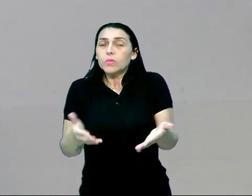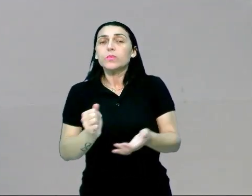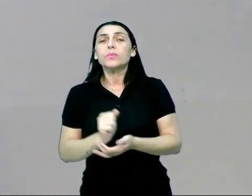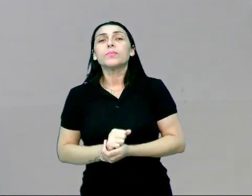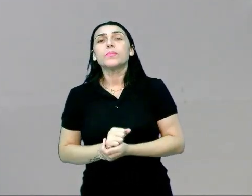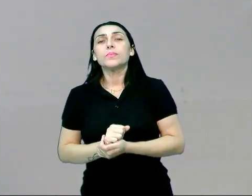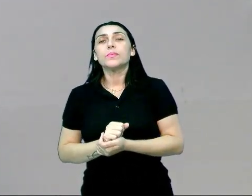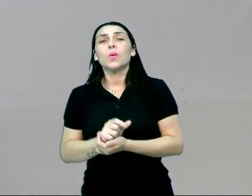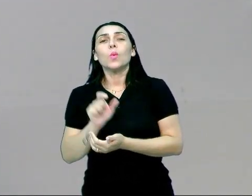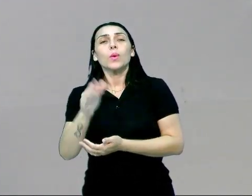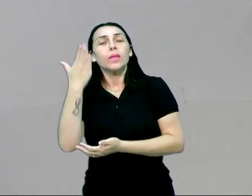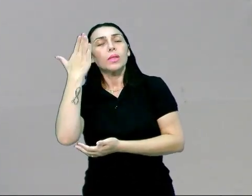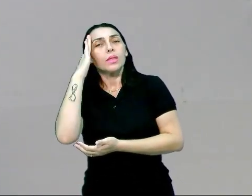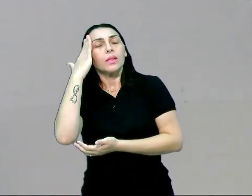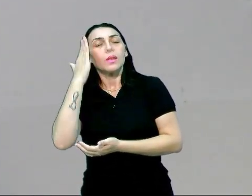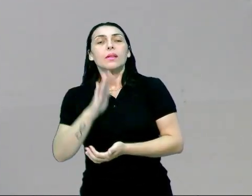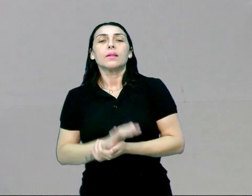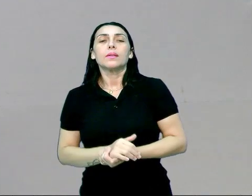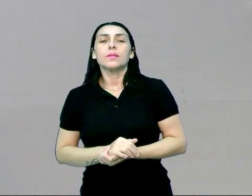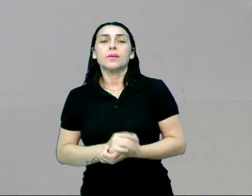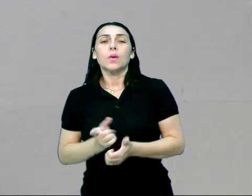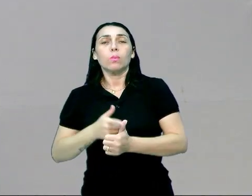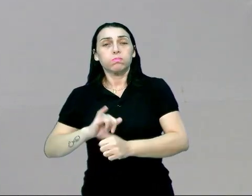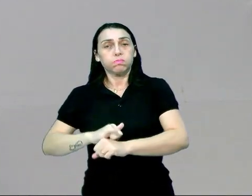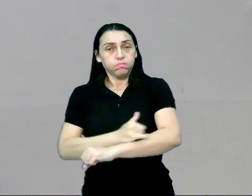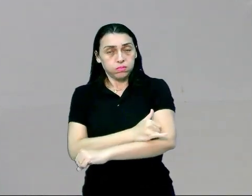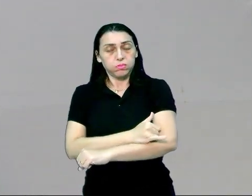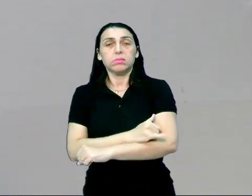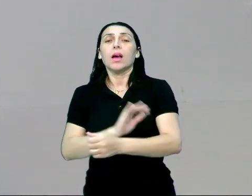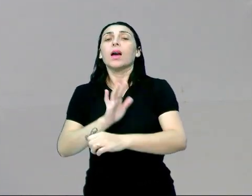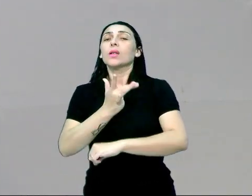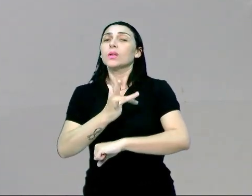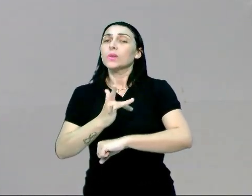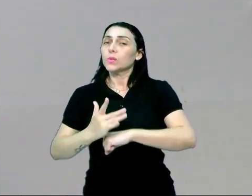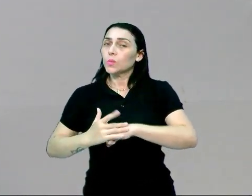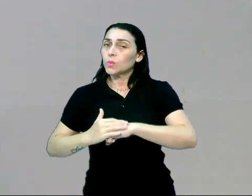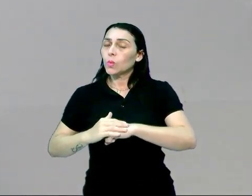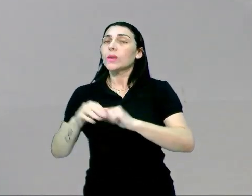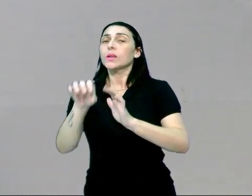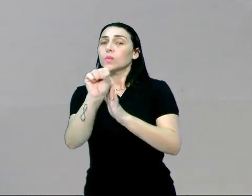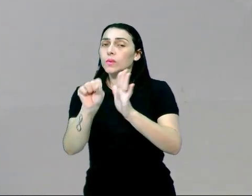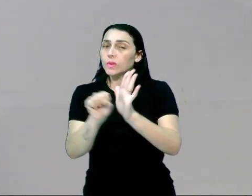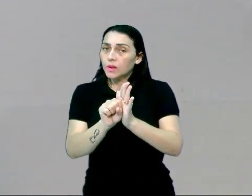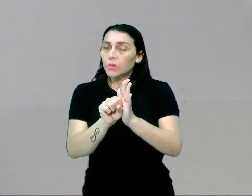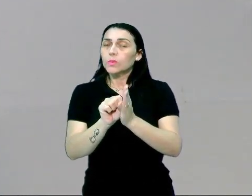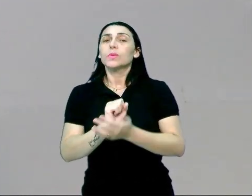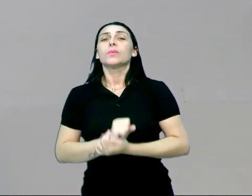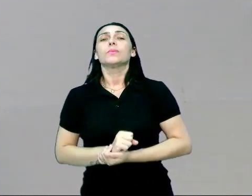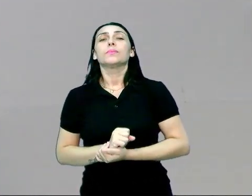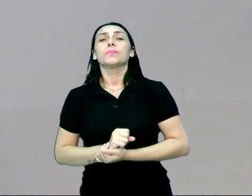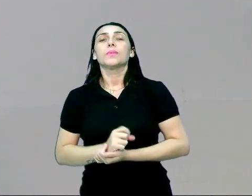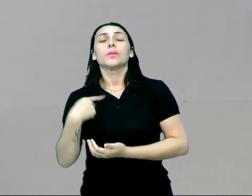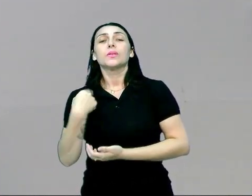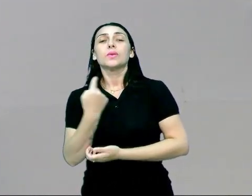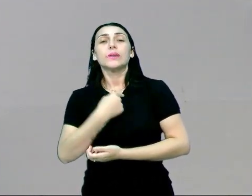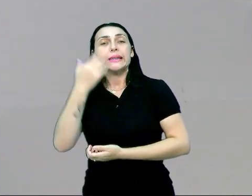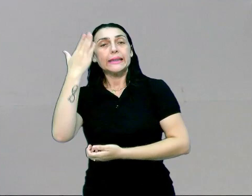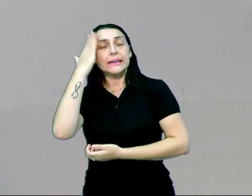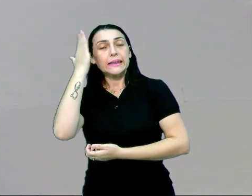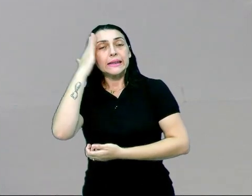contemporaneidade. O que a gente entende? Obesidade vai ser um dos grandes problemas da atualidade. A gente entende